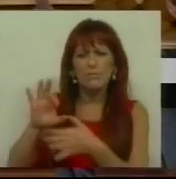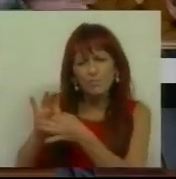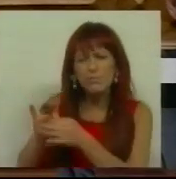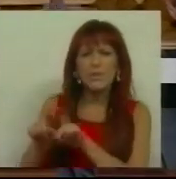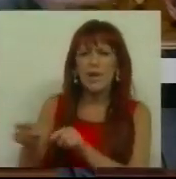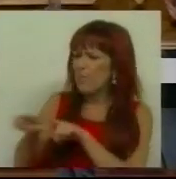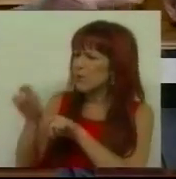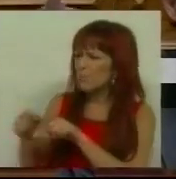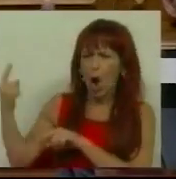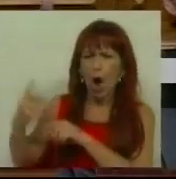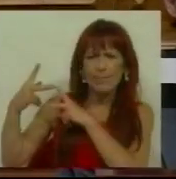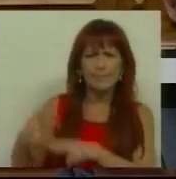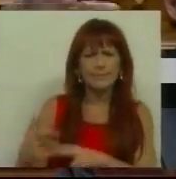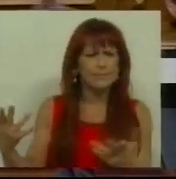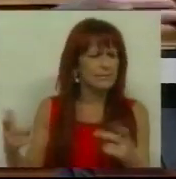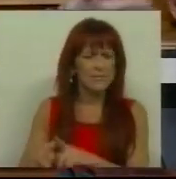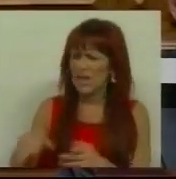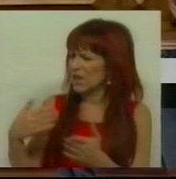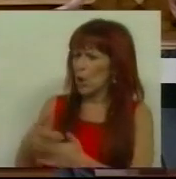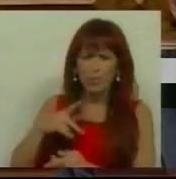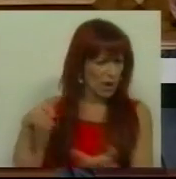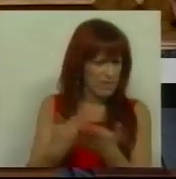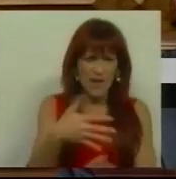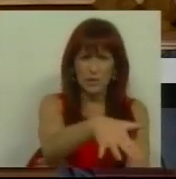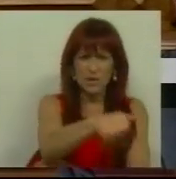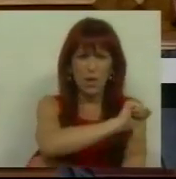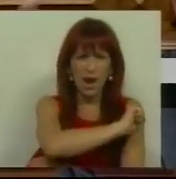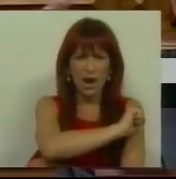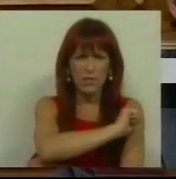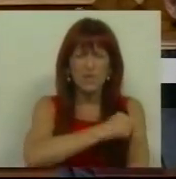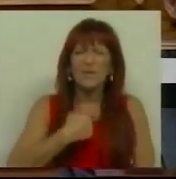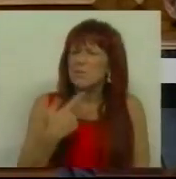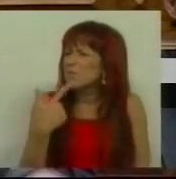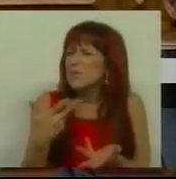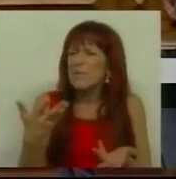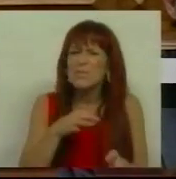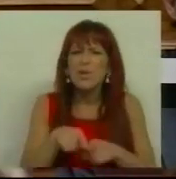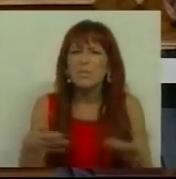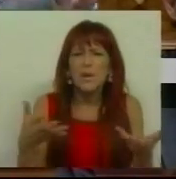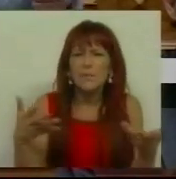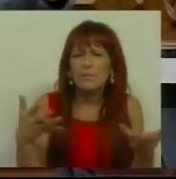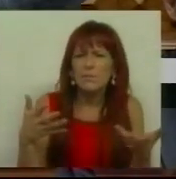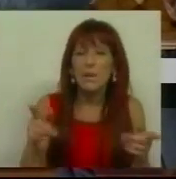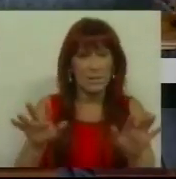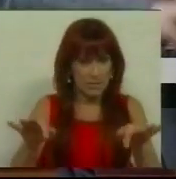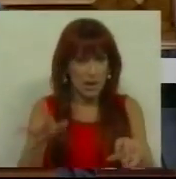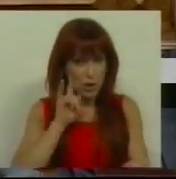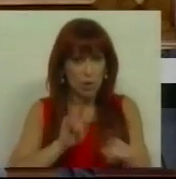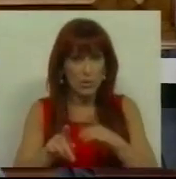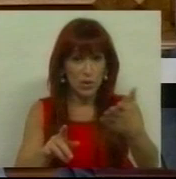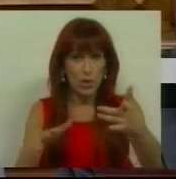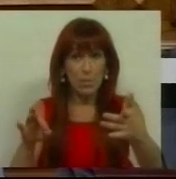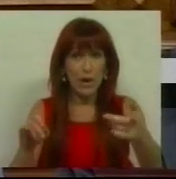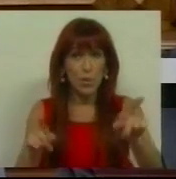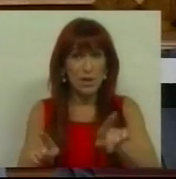votos com a política de austeridade que levou o país a esta situação. Entendamos, Sr. Deputado, quero terminar, Sra.